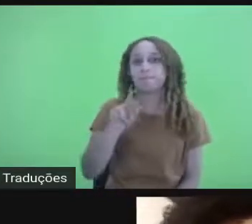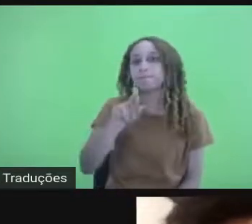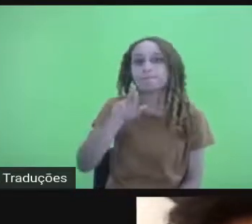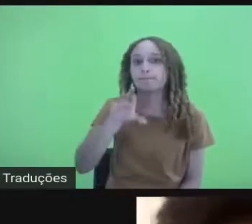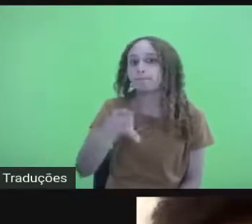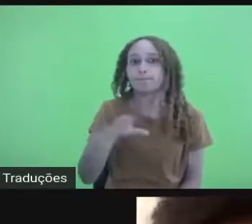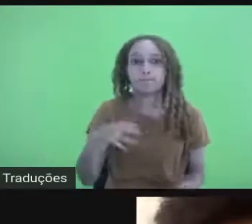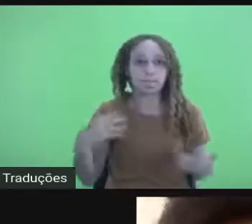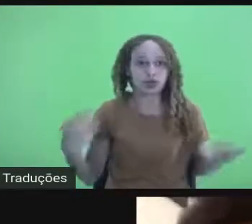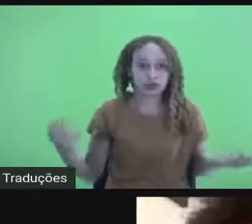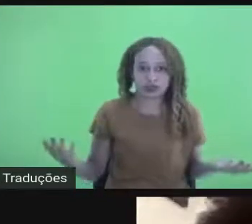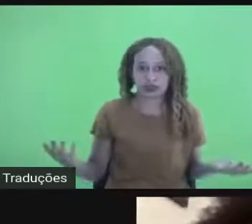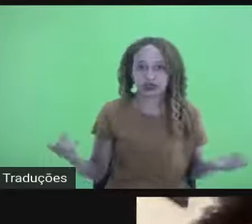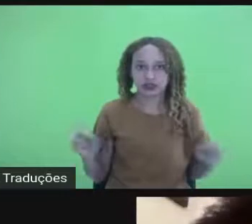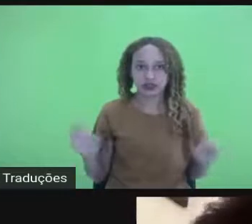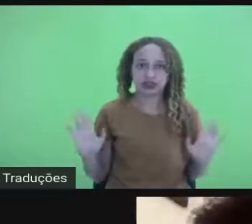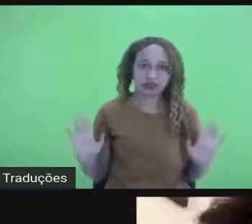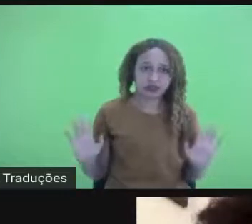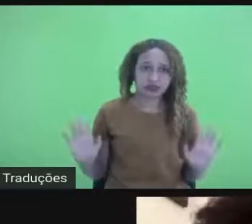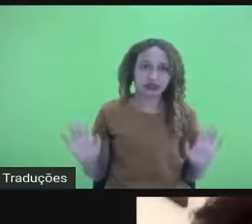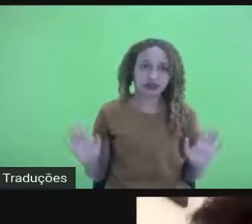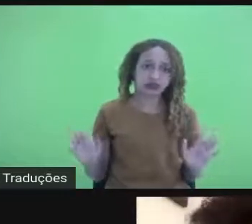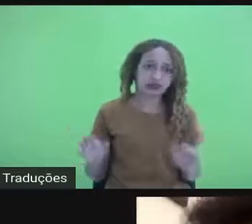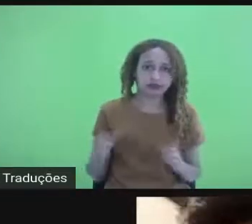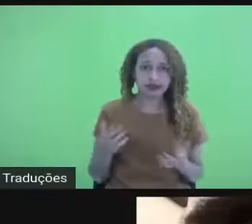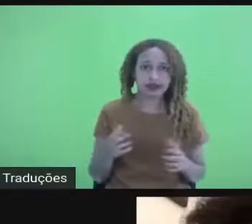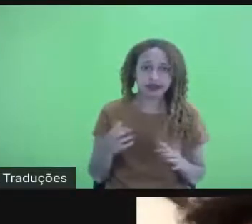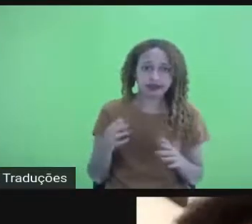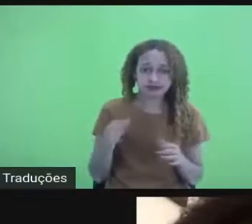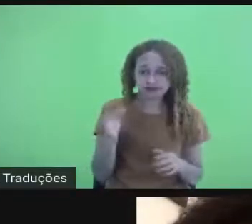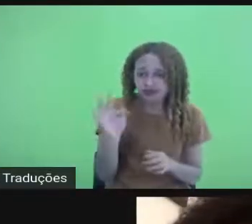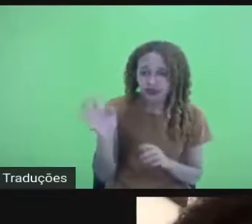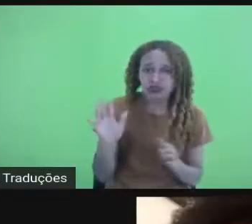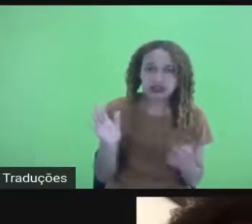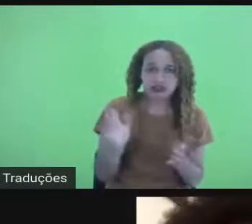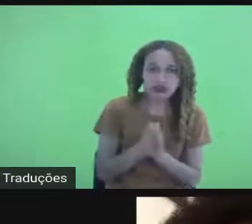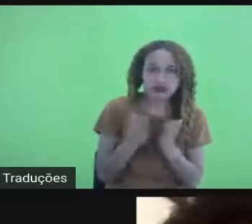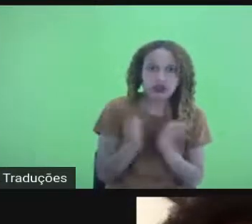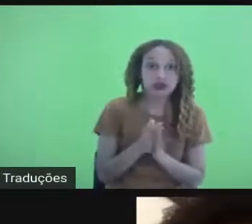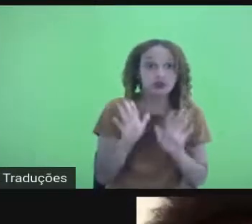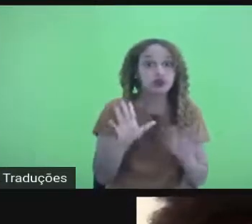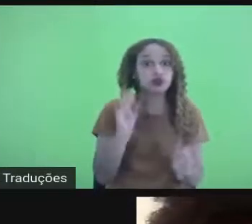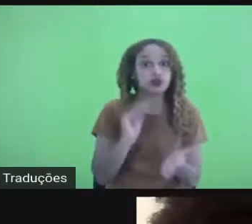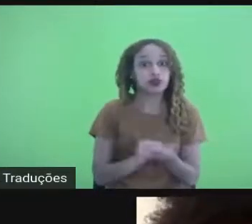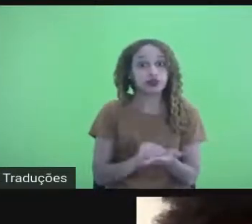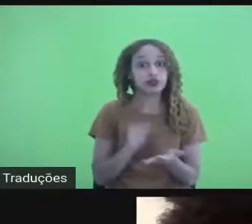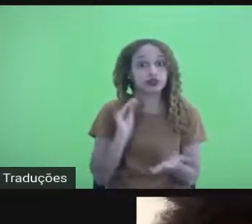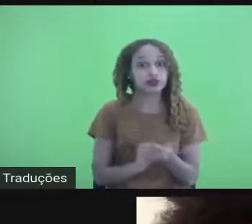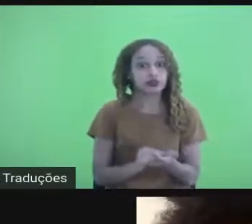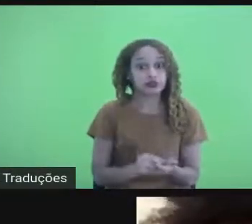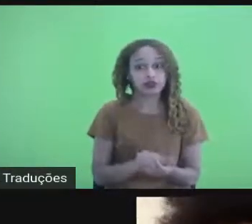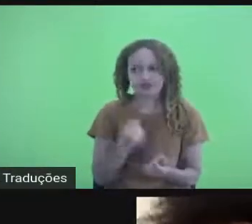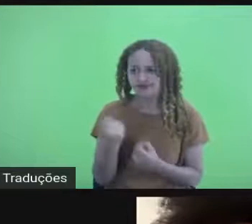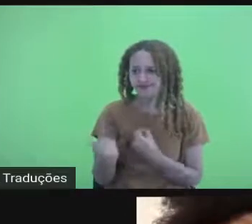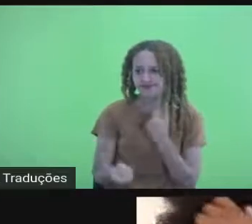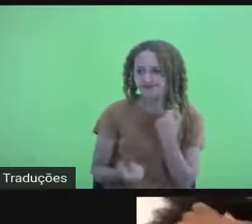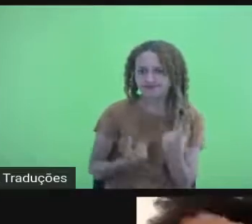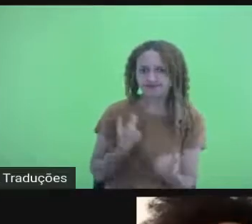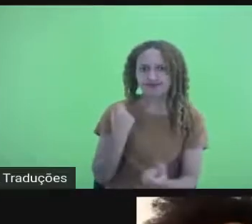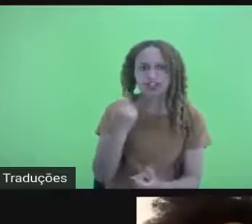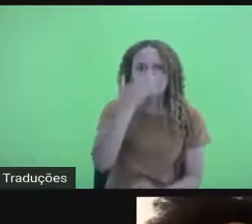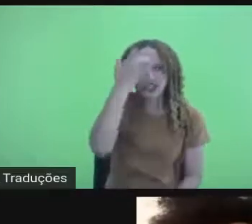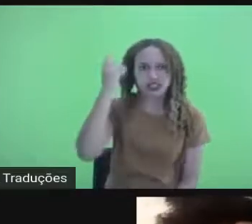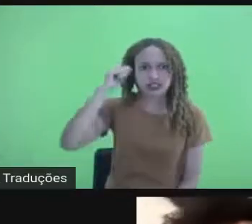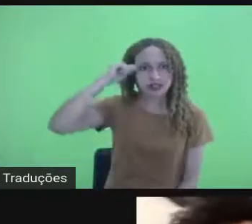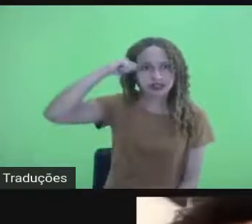Universidade 9 de Julho. Né? E mesmo assim, a ausência de pessoas negras era gritante, assim. E hoje em dia eu